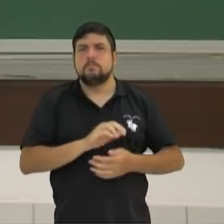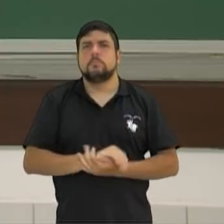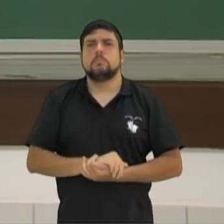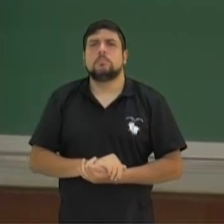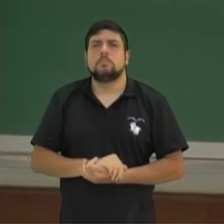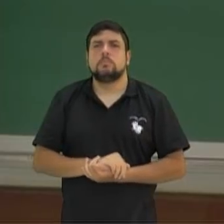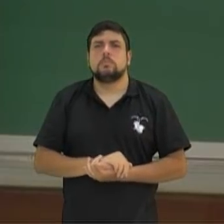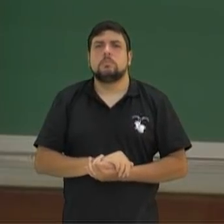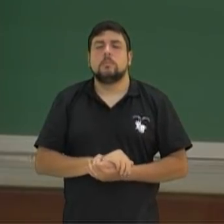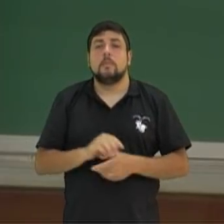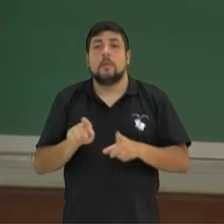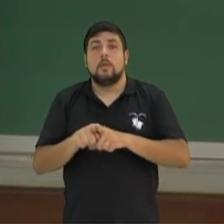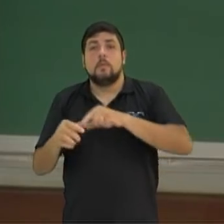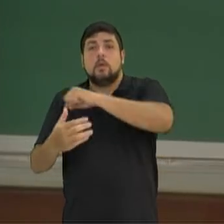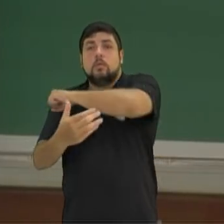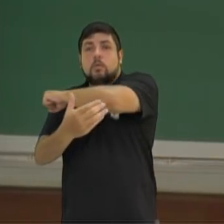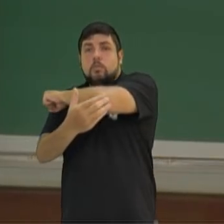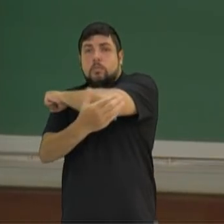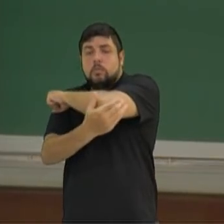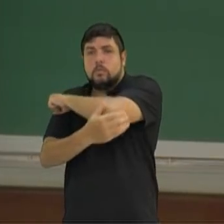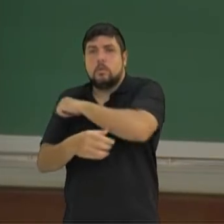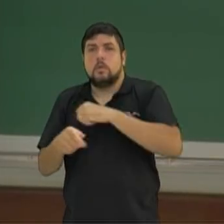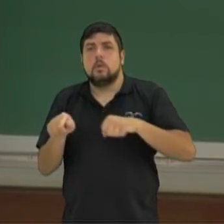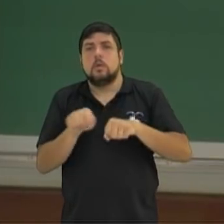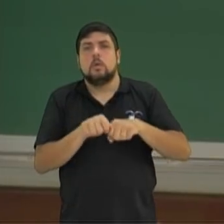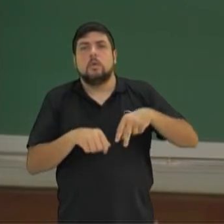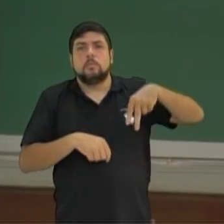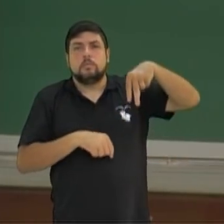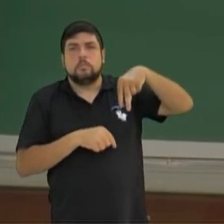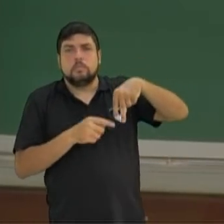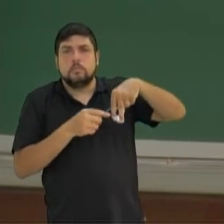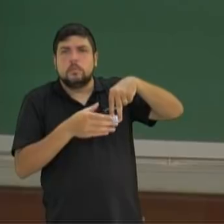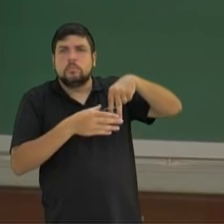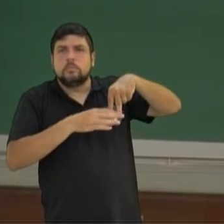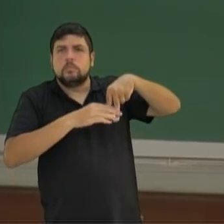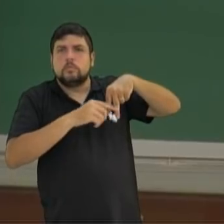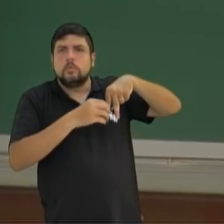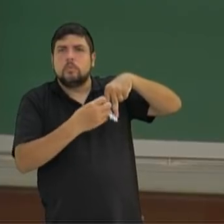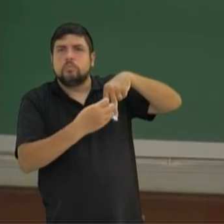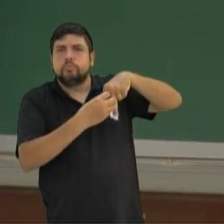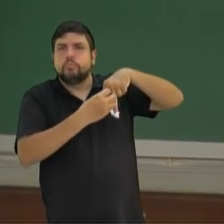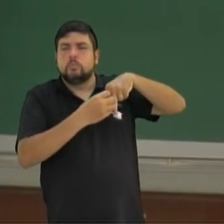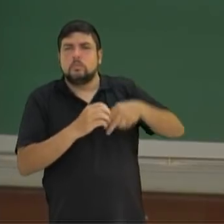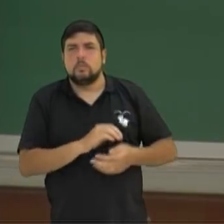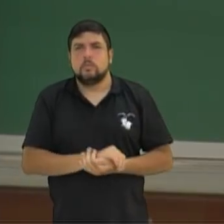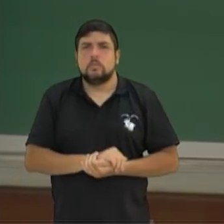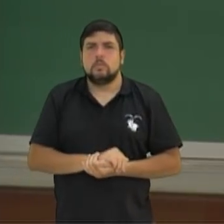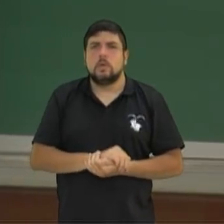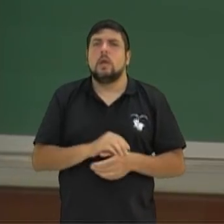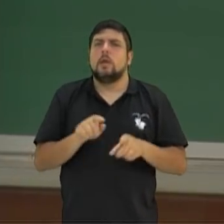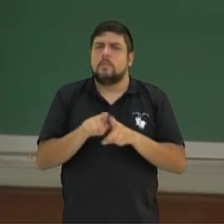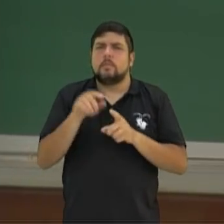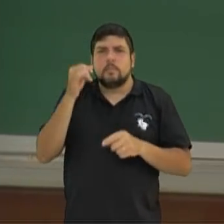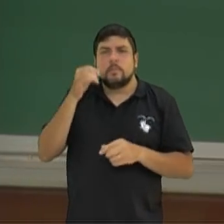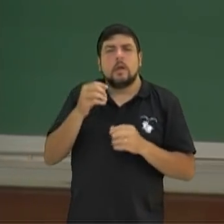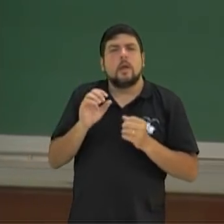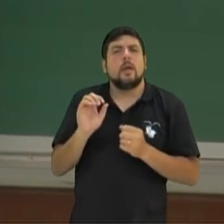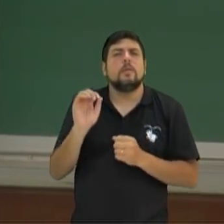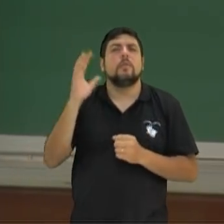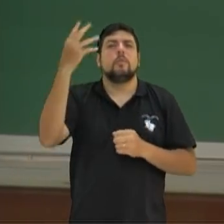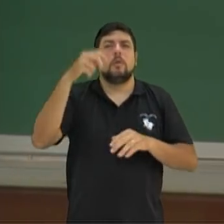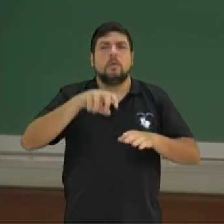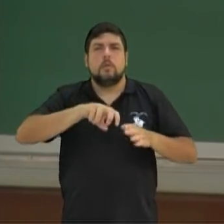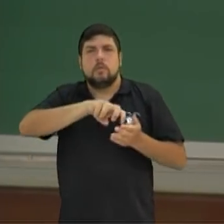Joelheiras e cotoveleiras para uma eventual queda, certo? Quedas acontecem no mountain bike. Então, por isso,